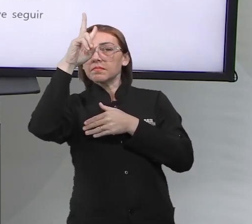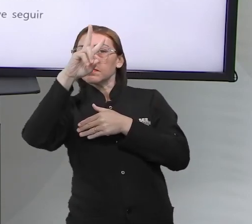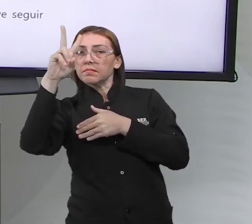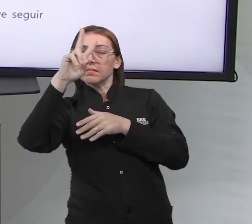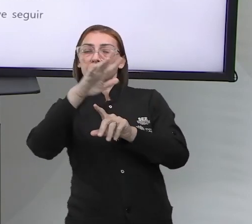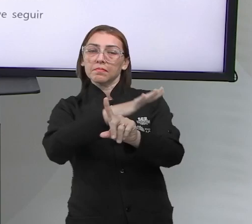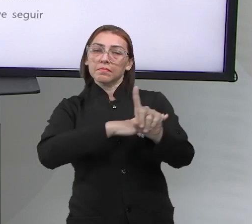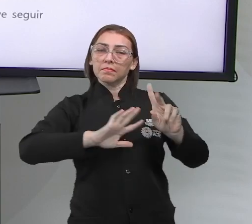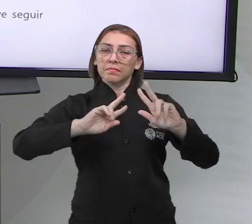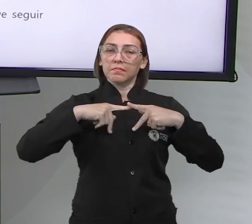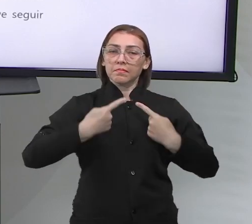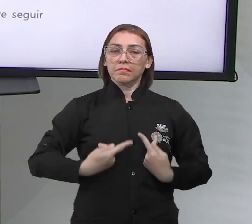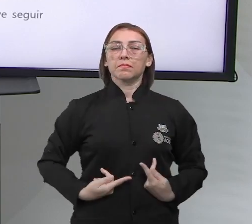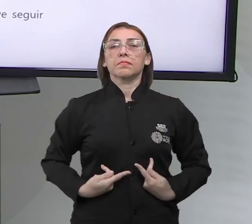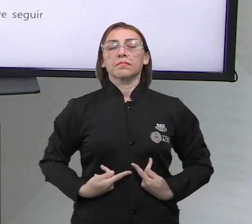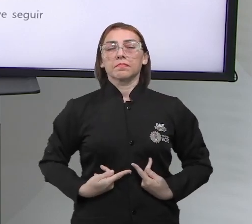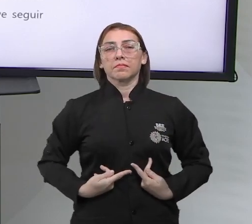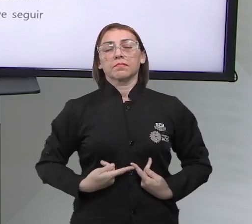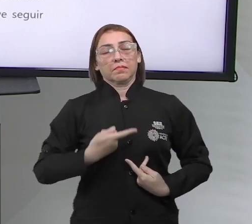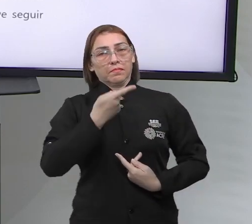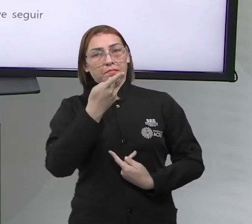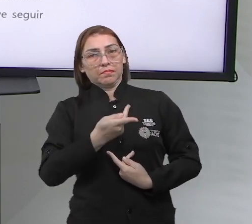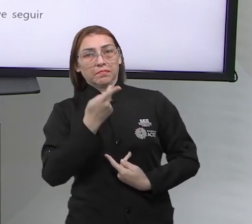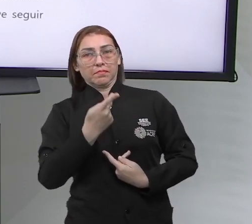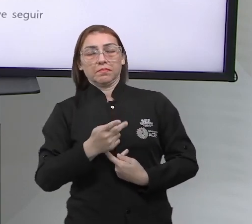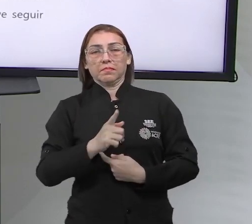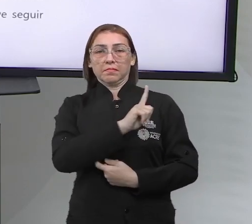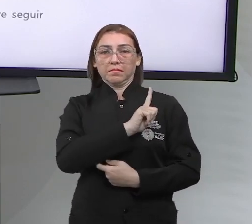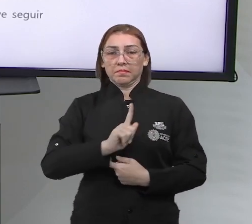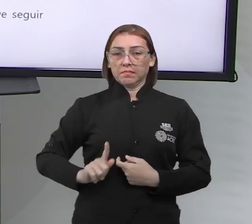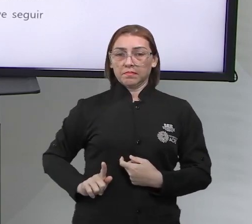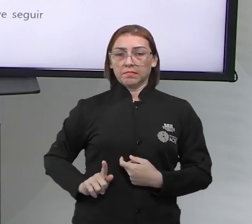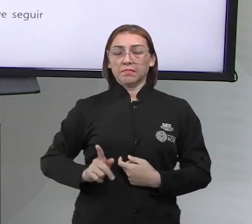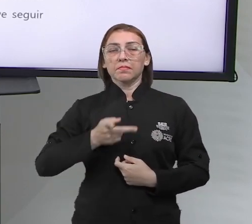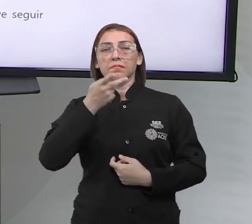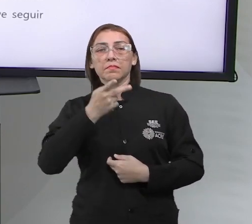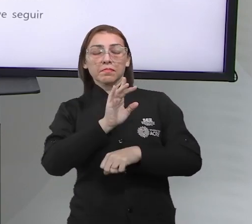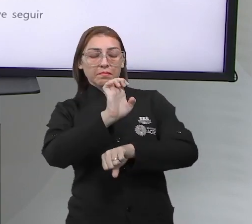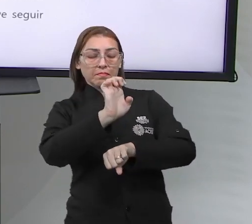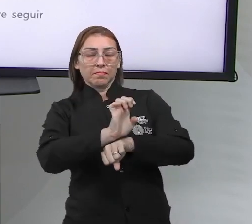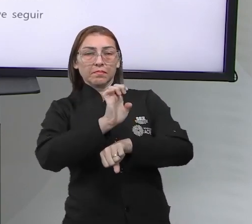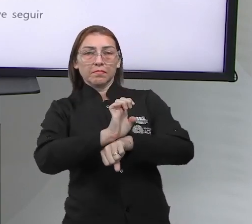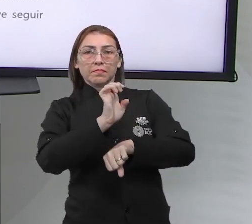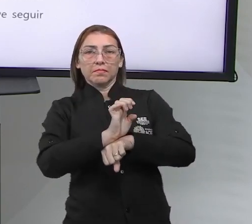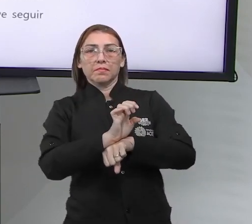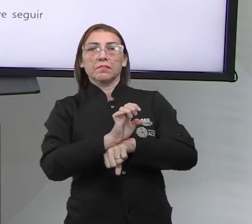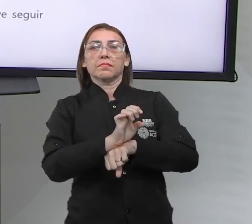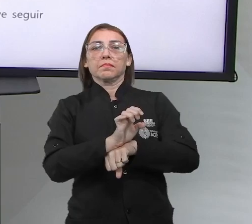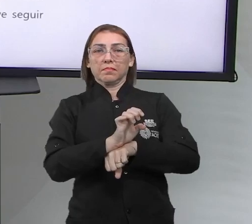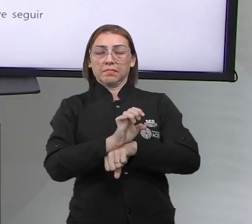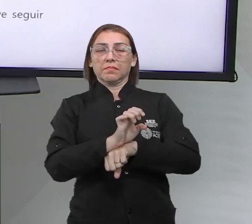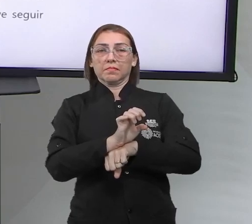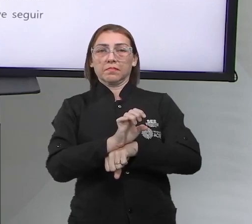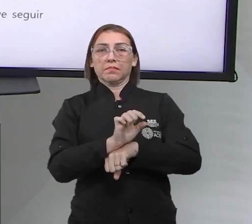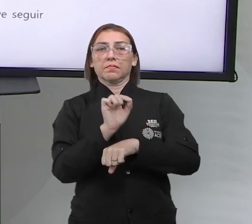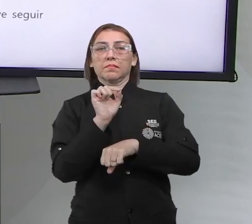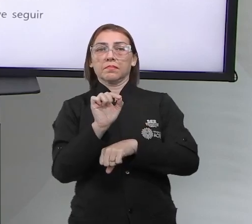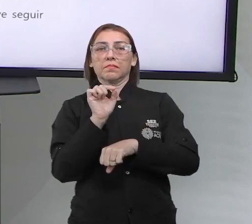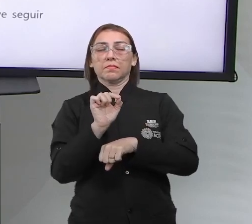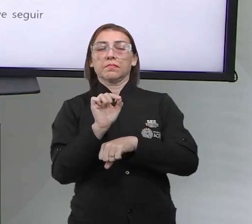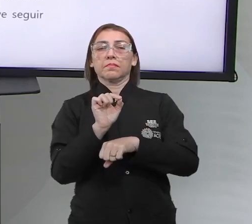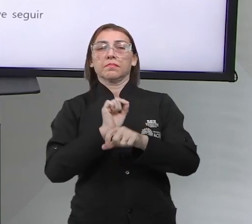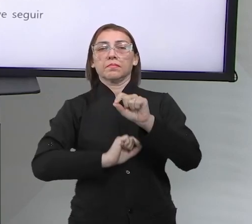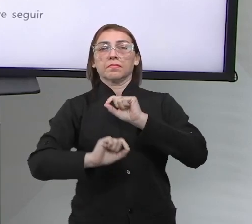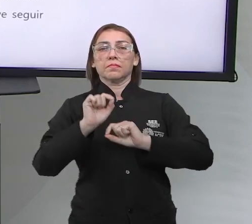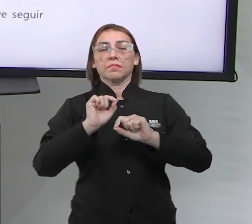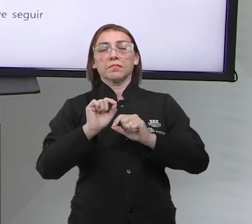da humanidade, falar em governo, falar no Estado, era tratar do